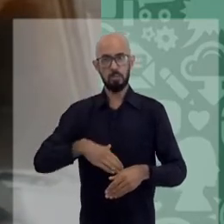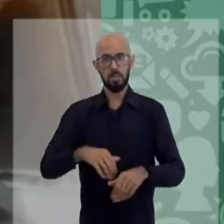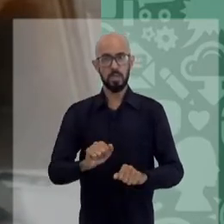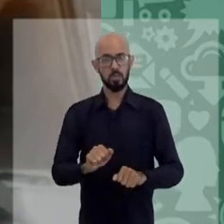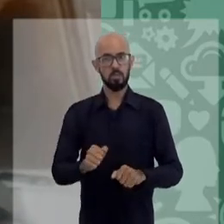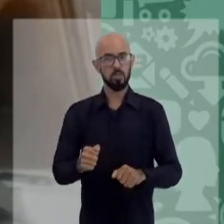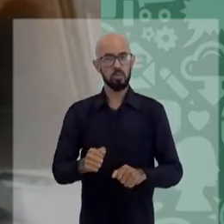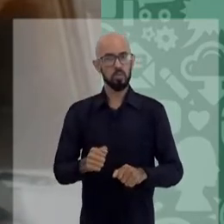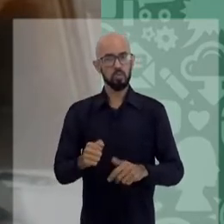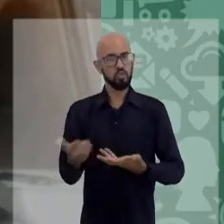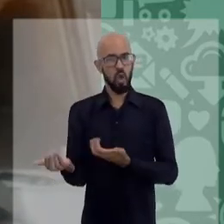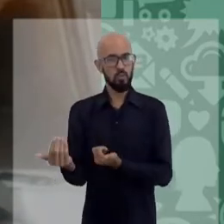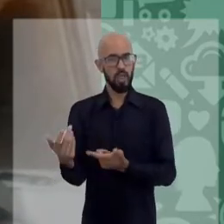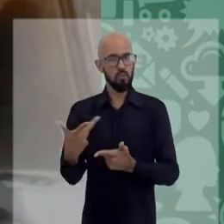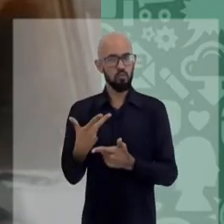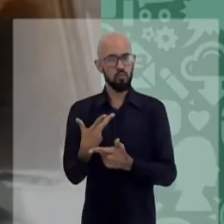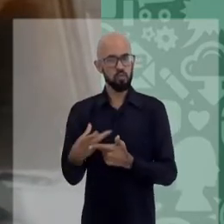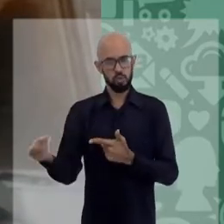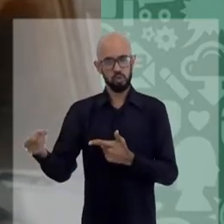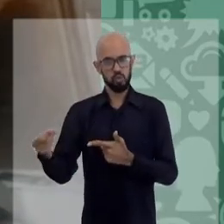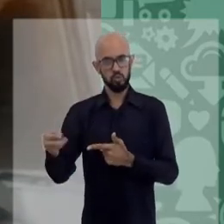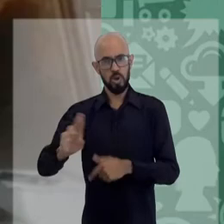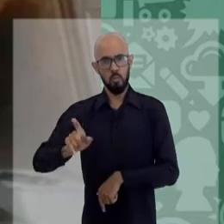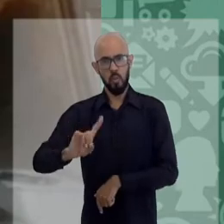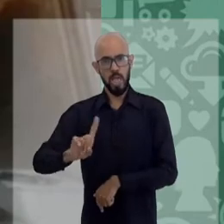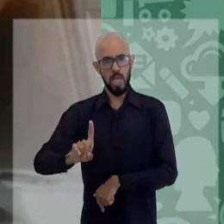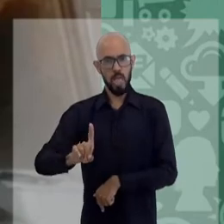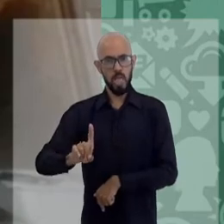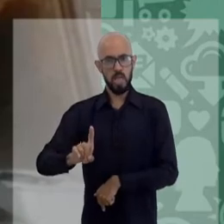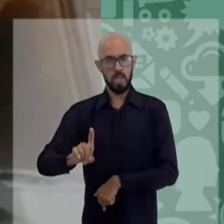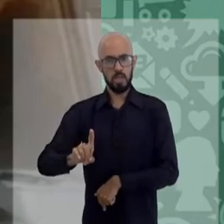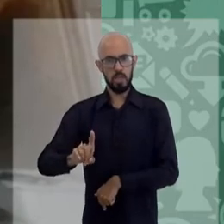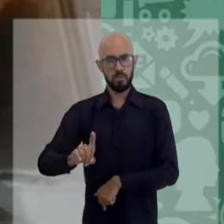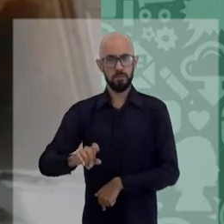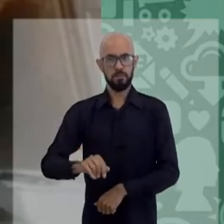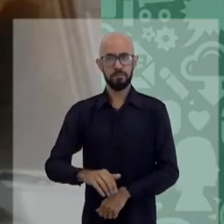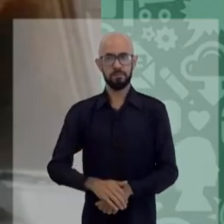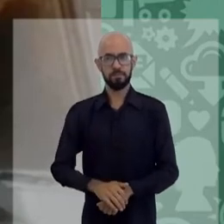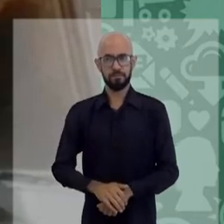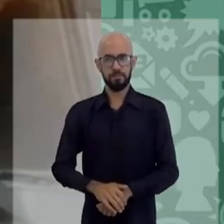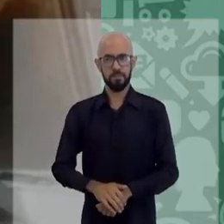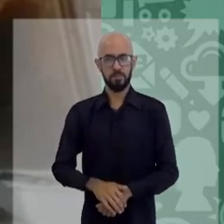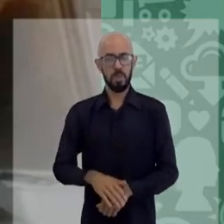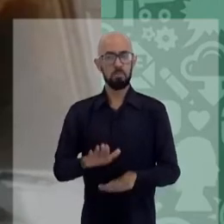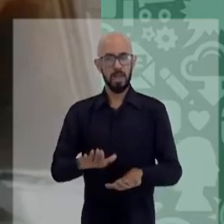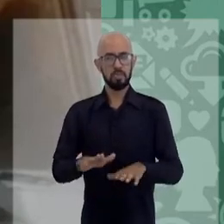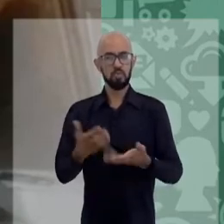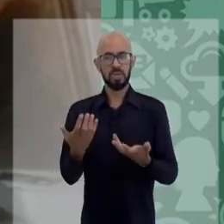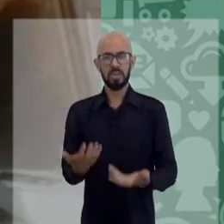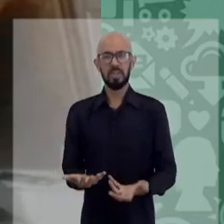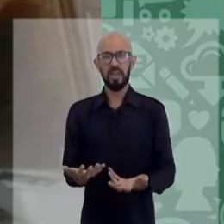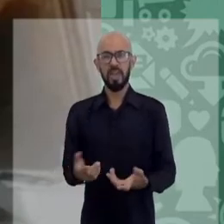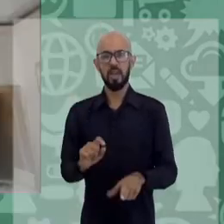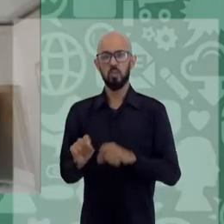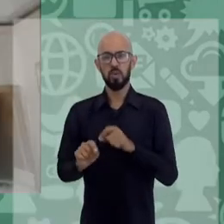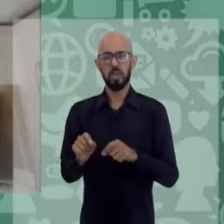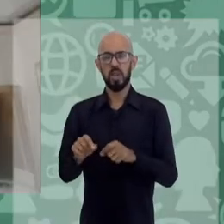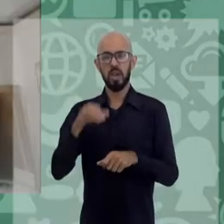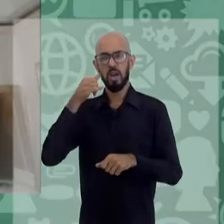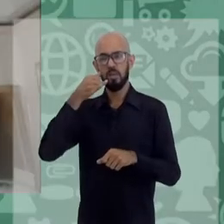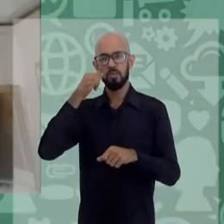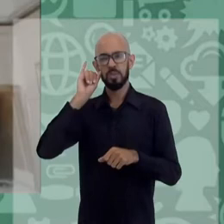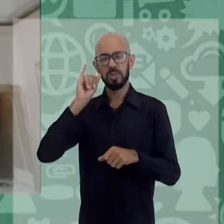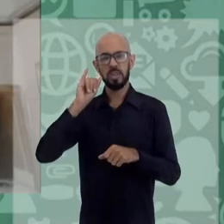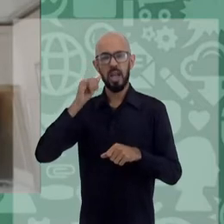Né? O jovem está fugindo do debate político. Né? O que ele está fazendo é preservar suas redes sociais, por um